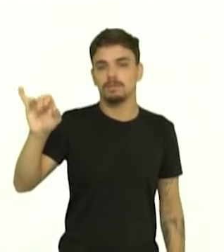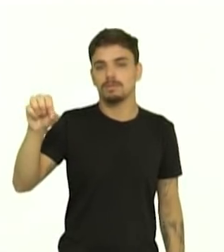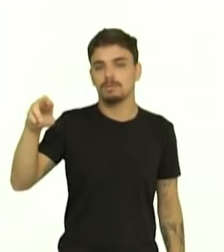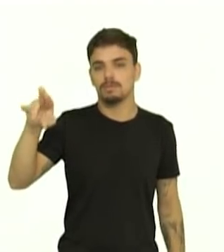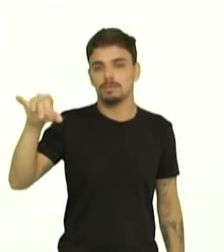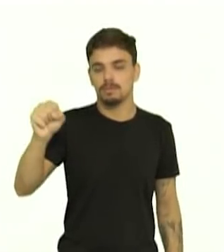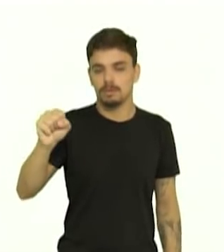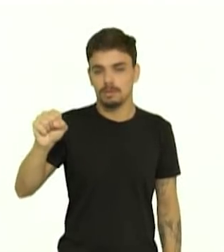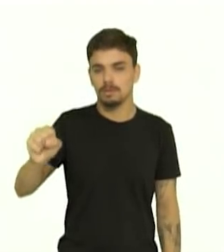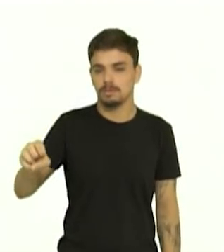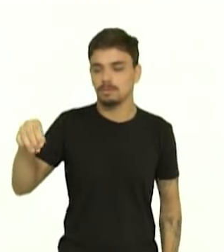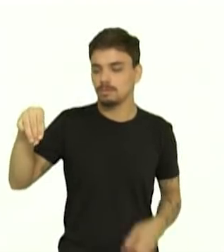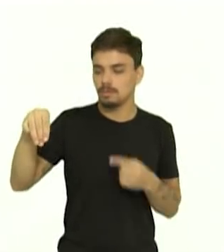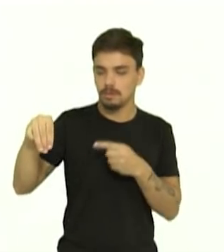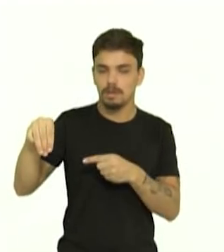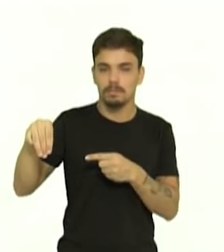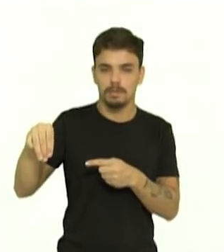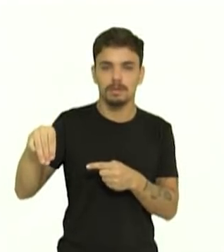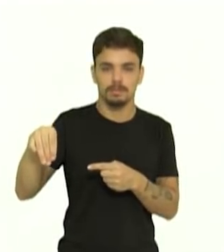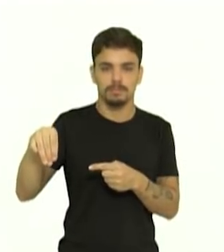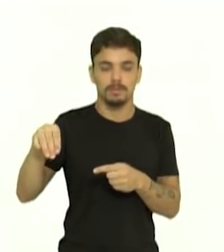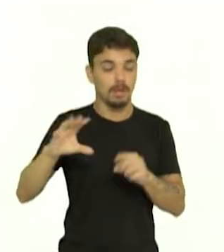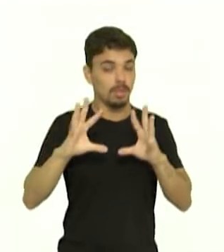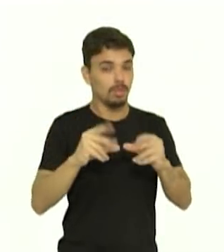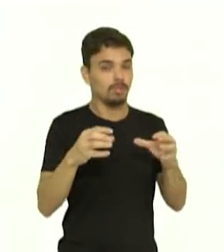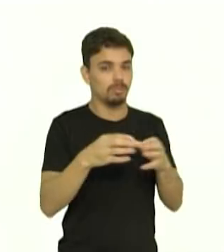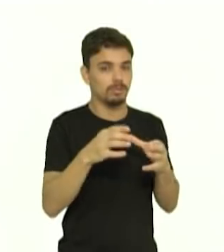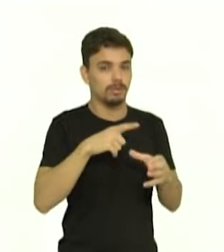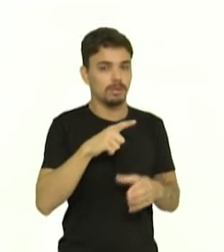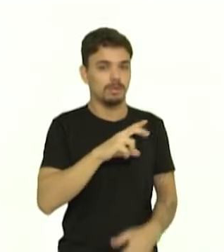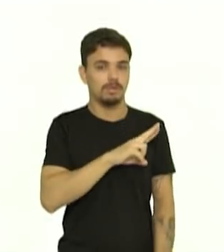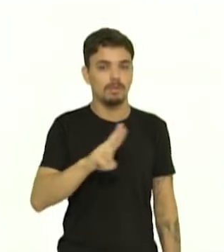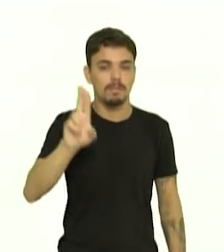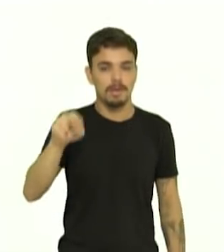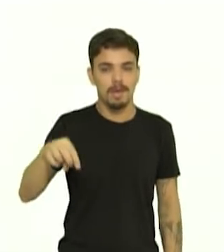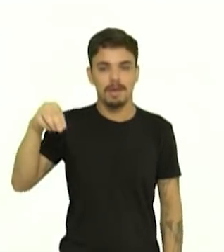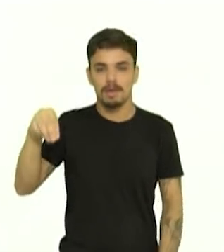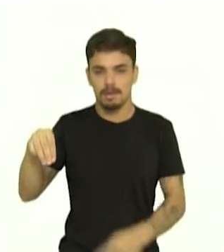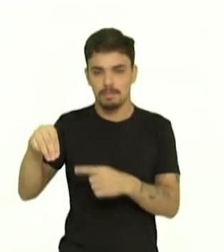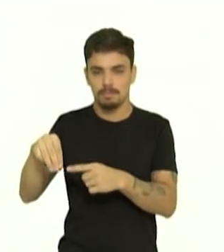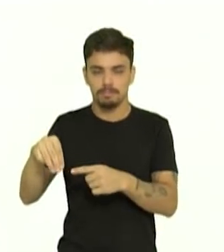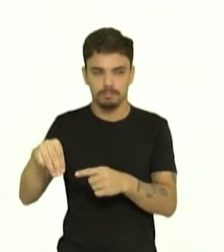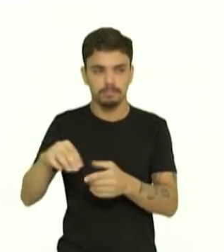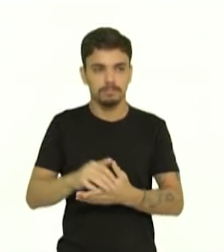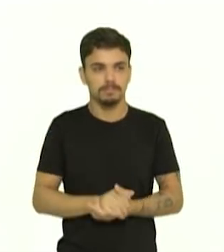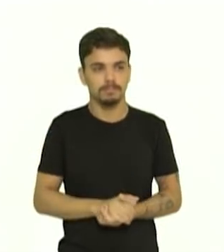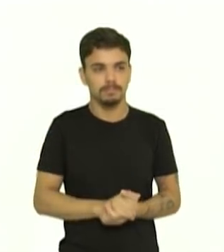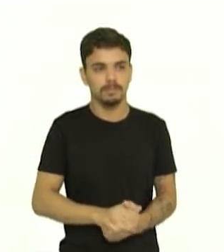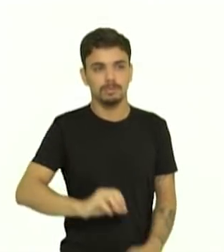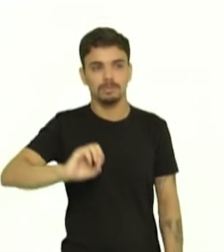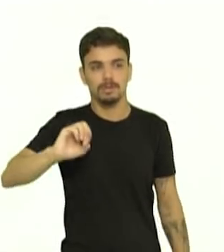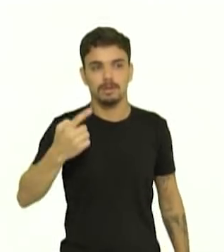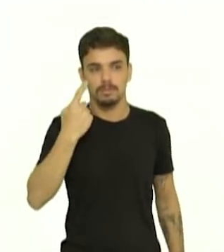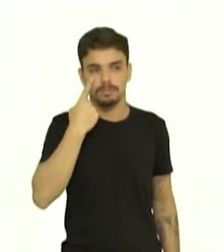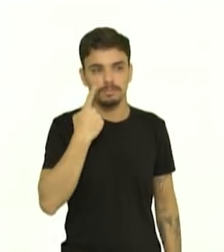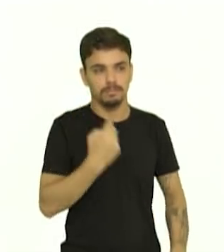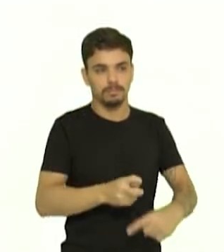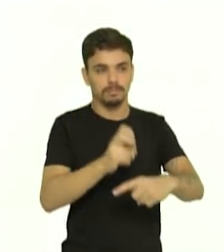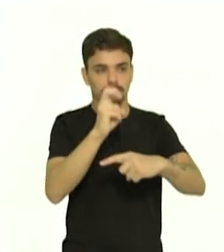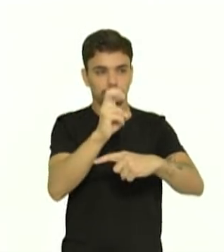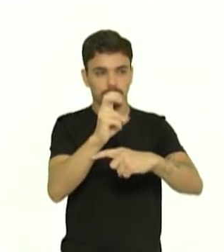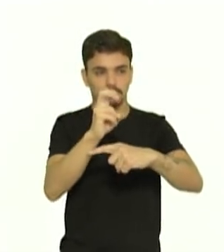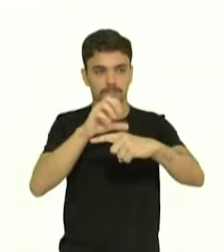nome e esse nome é uma letra maiúscula. 5 sobre 9, ou 5 nonos,